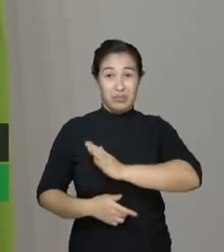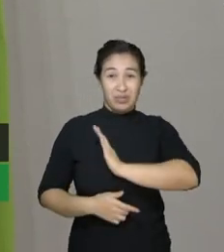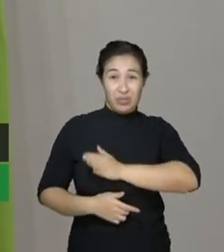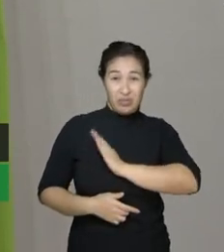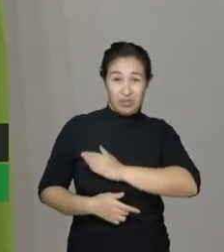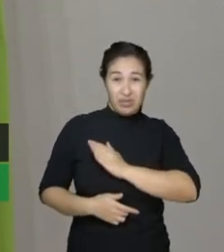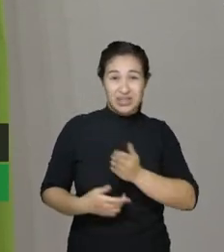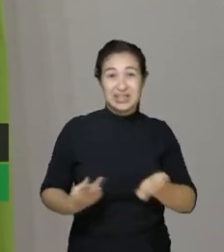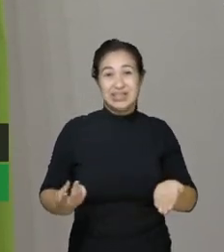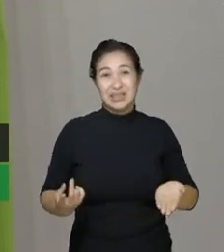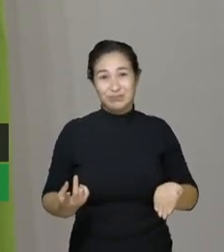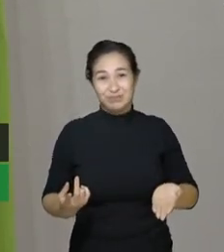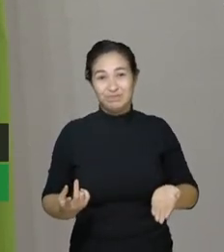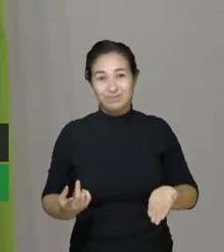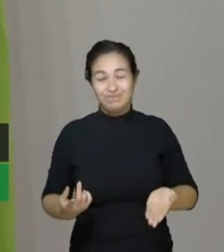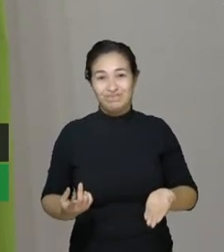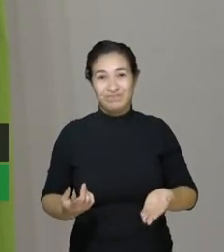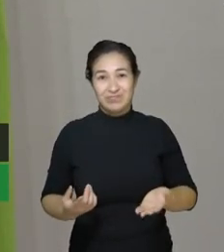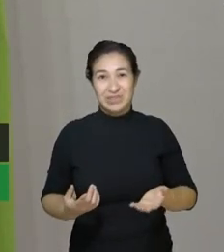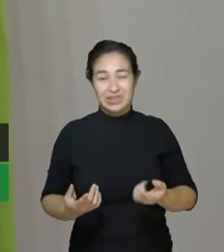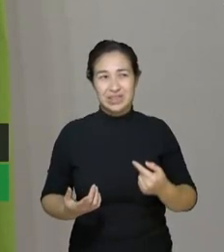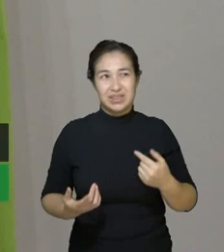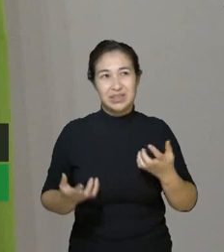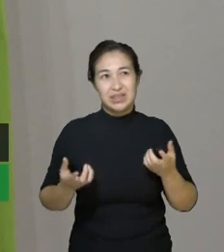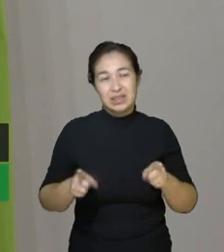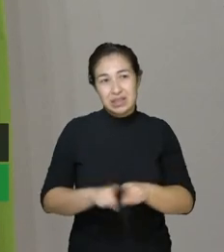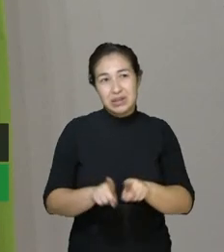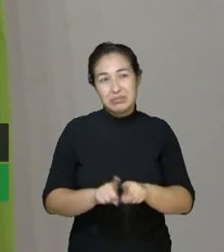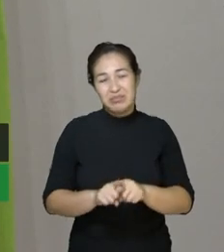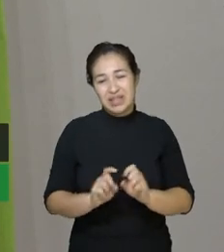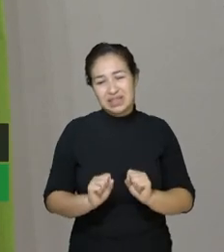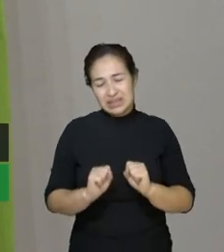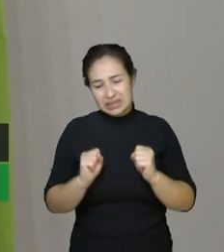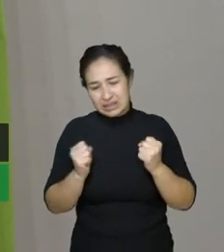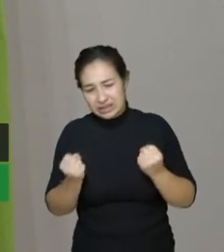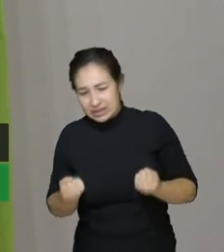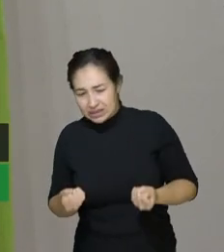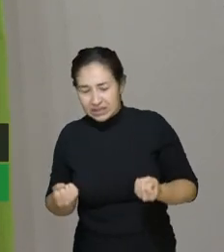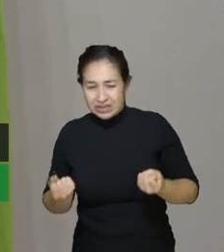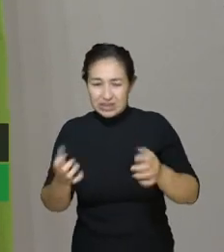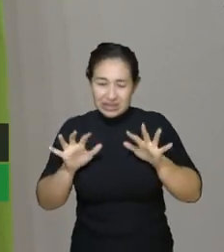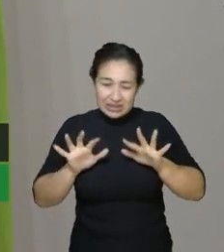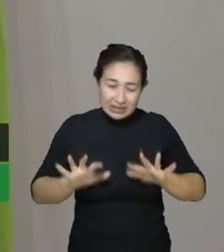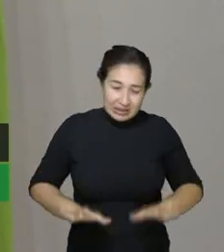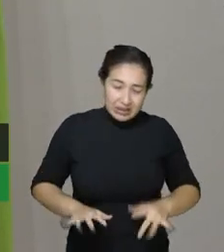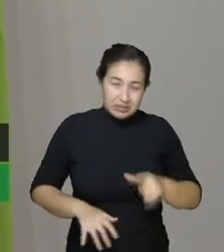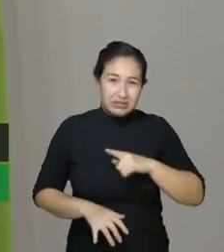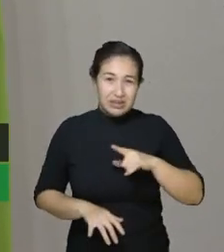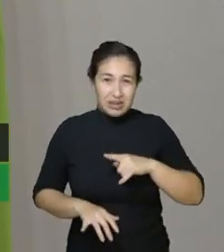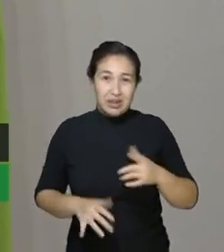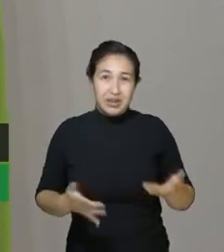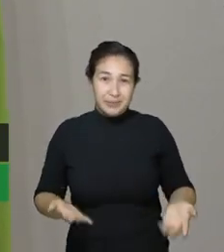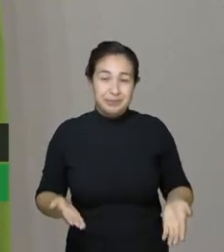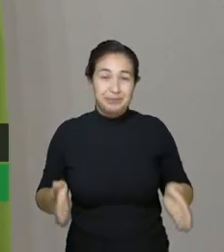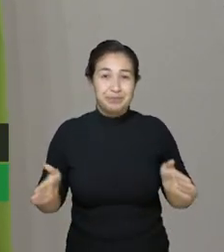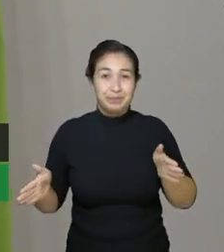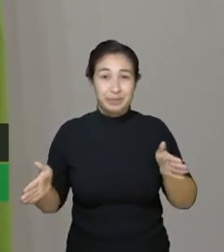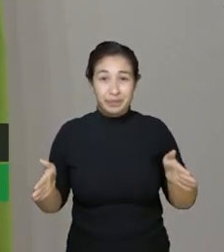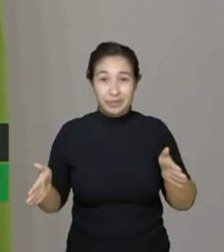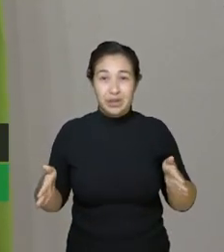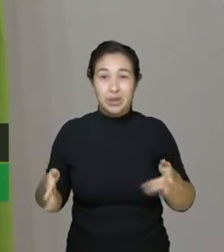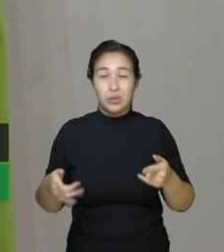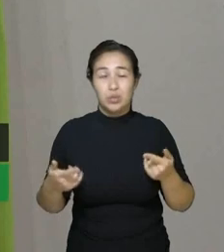programa da motivação, deputado Mota, foi o programa que motriz da nossa caminhada